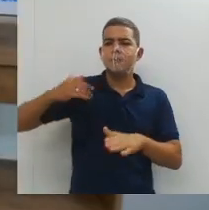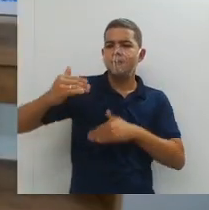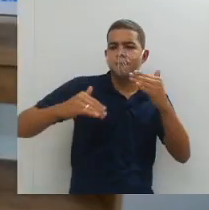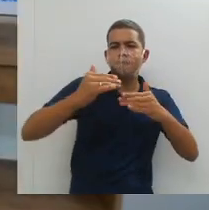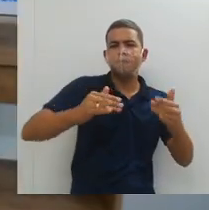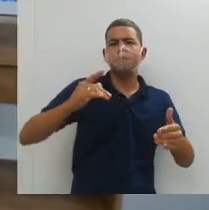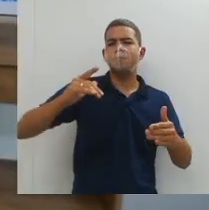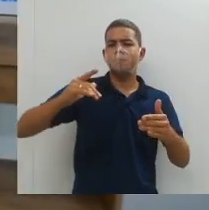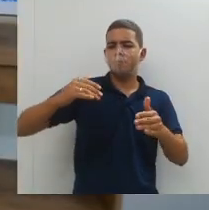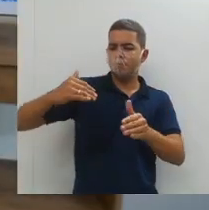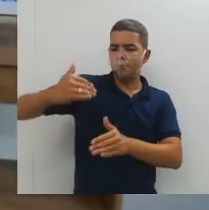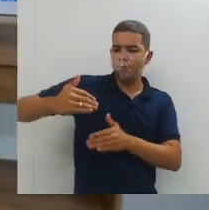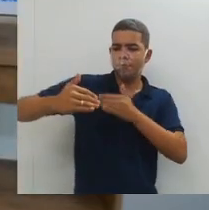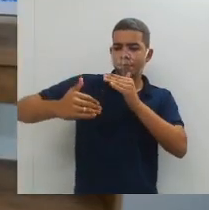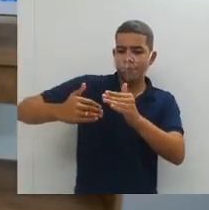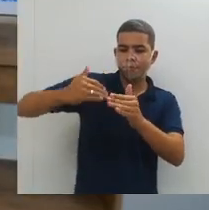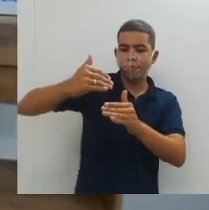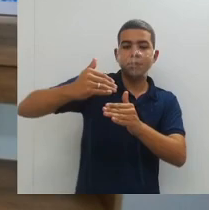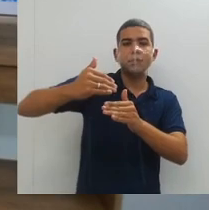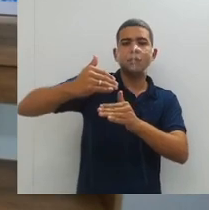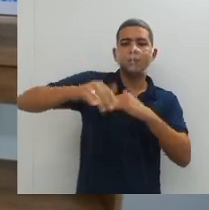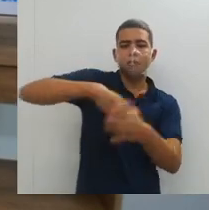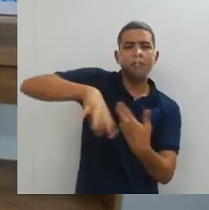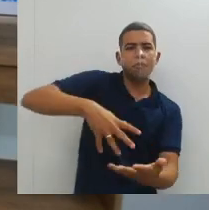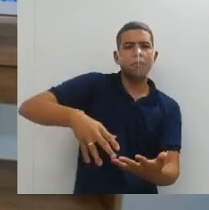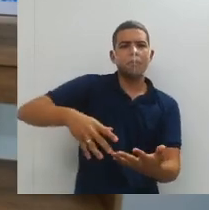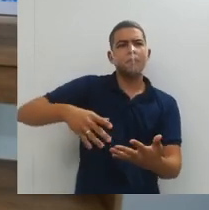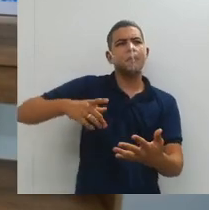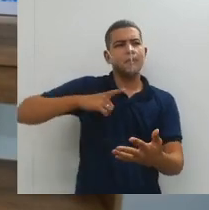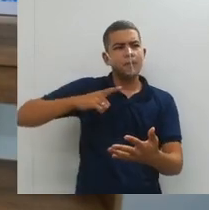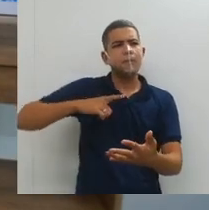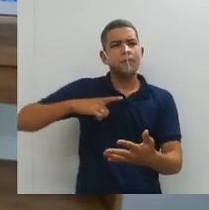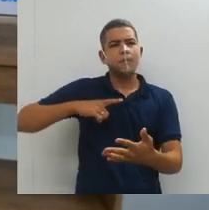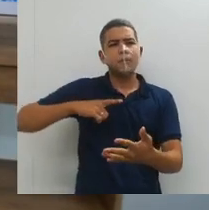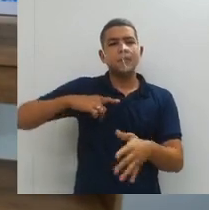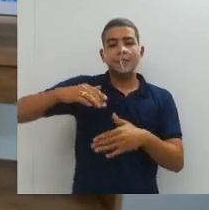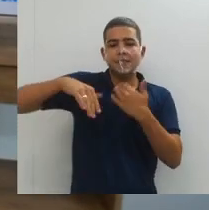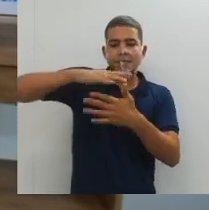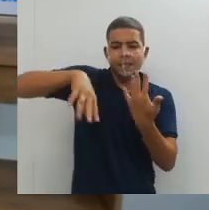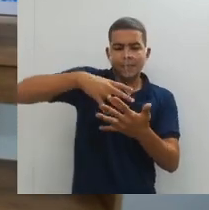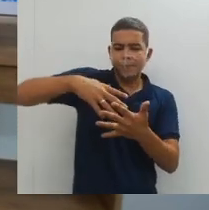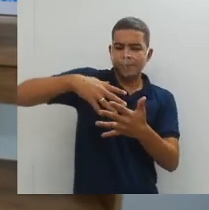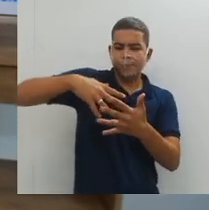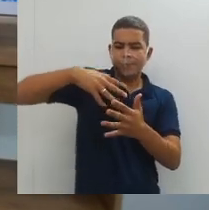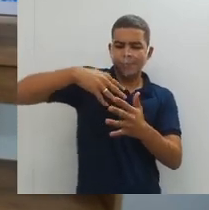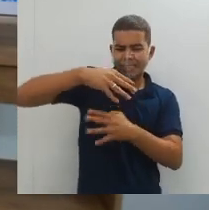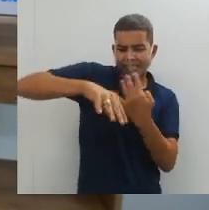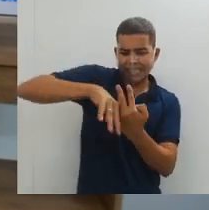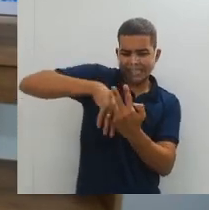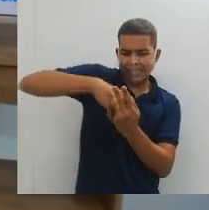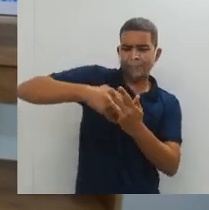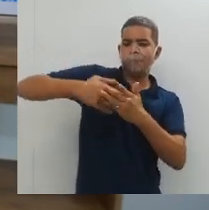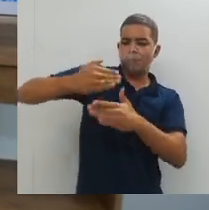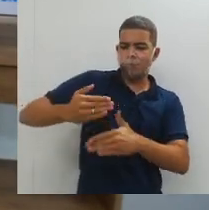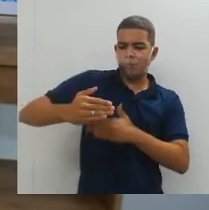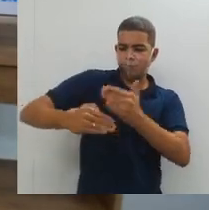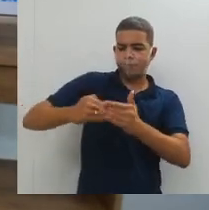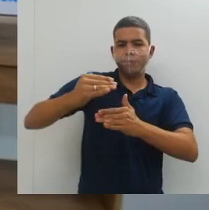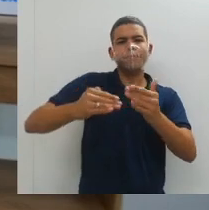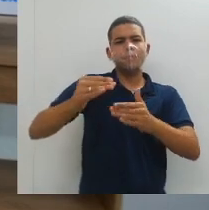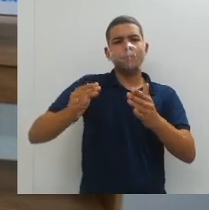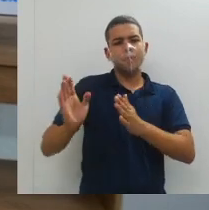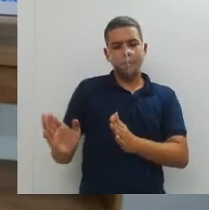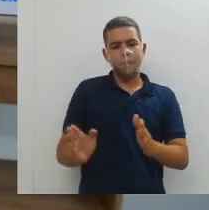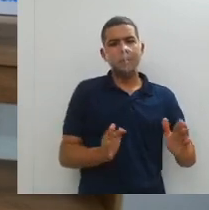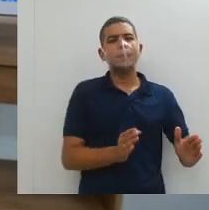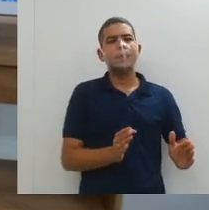à desordem, que, por sua vez, vai buscar a ordem, já que não há meios absolutos